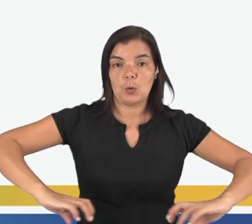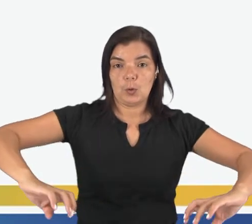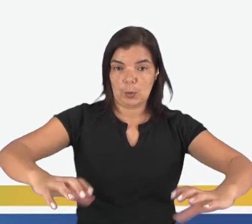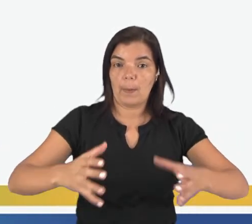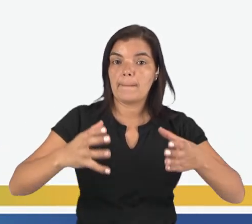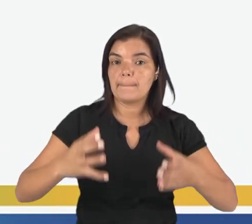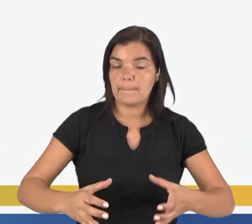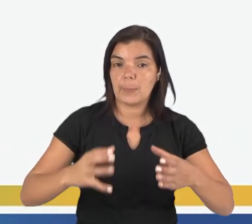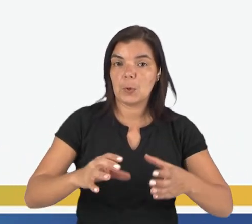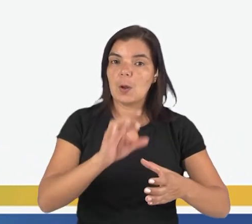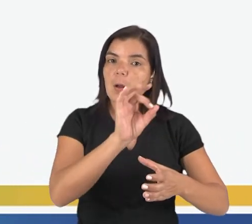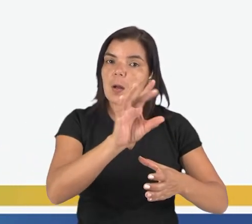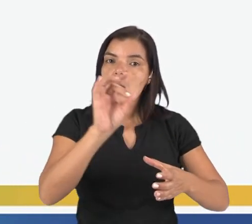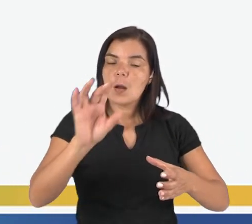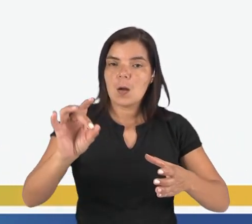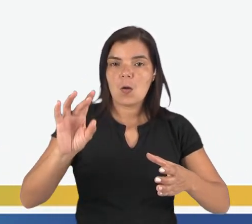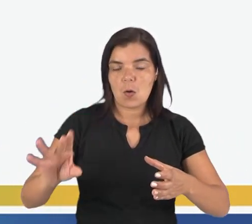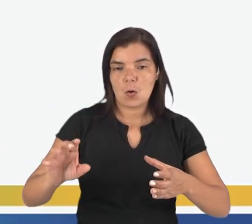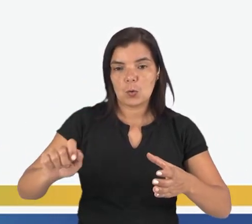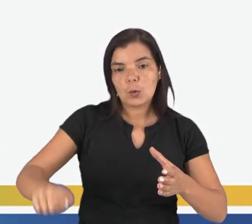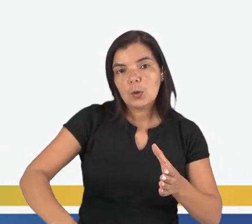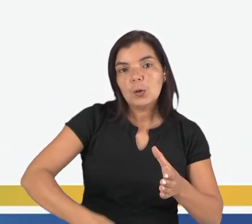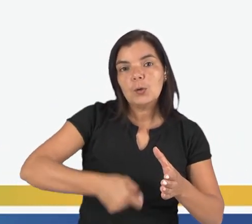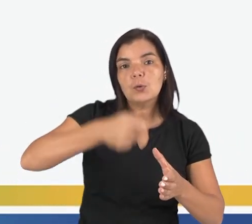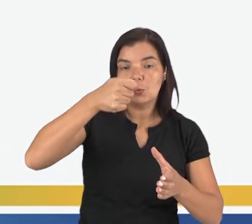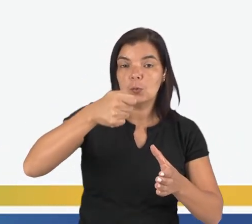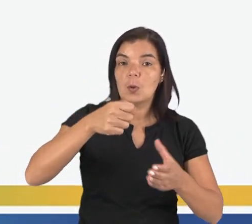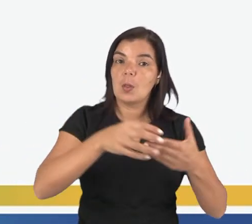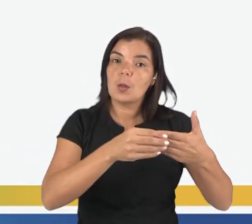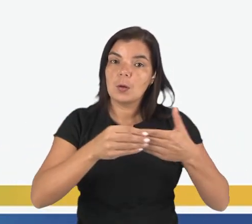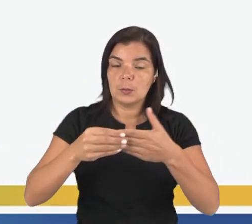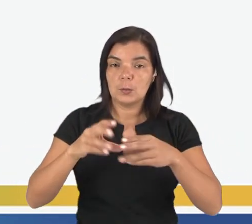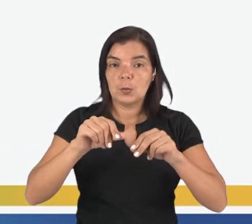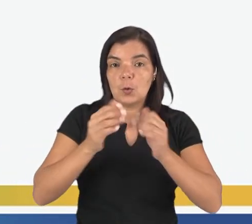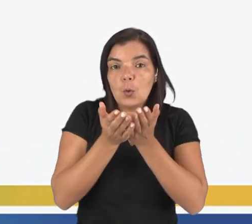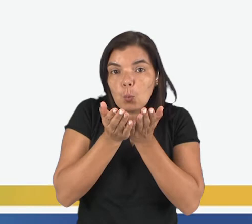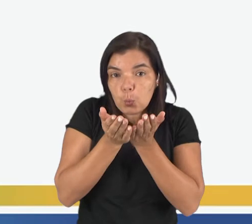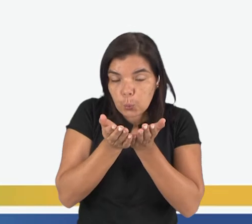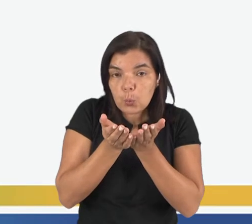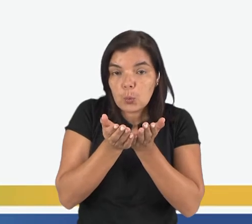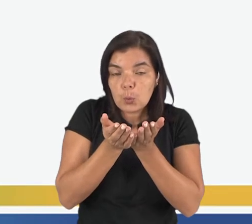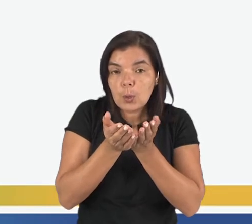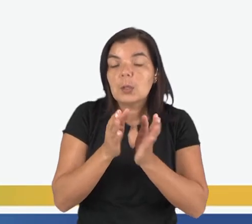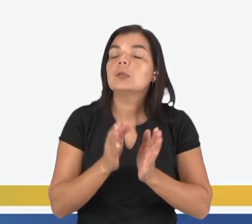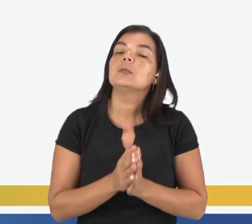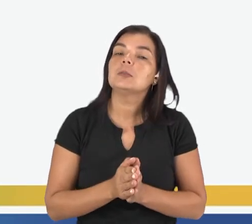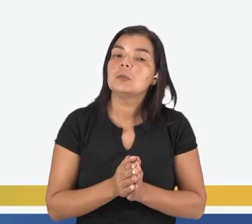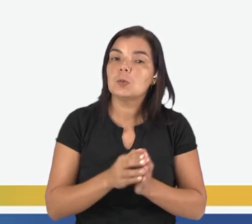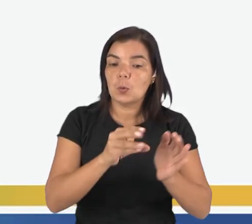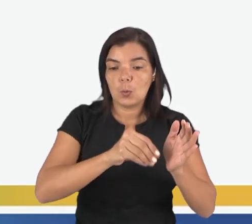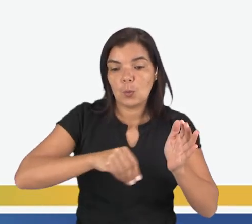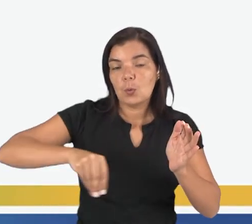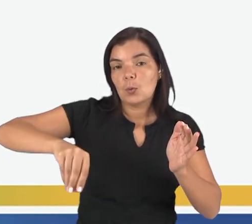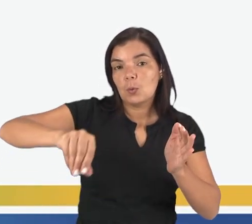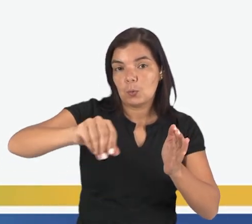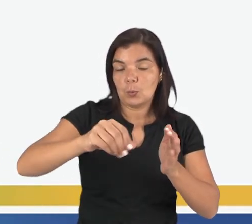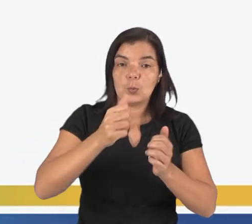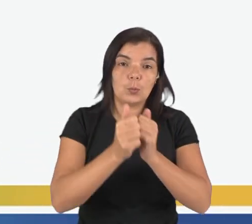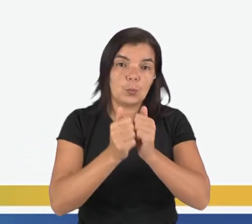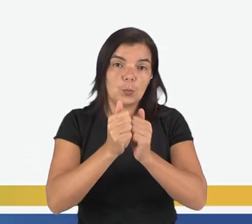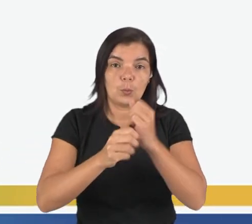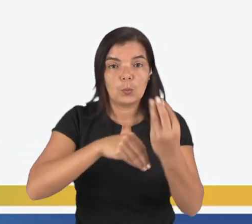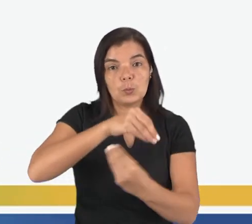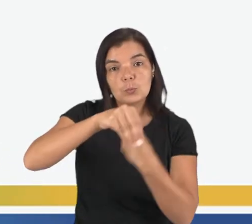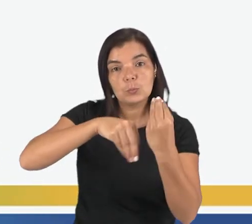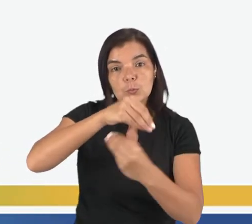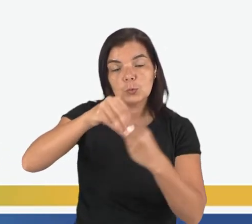comida, cada qual com sua cuia. Trazia-se a farinha de mandioca que polvilhavam sobre o arroz, misturando